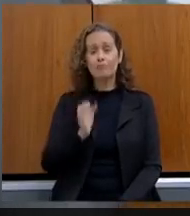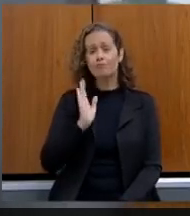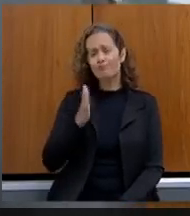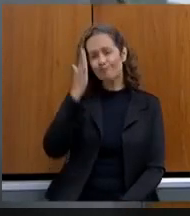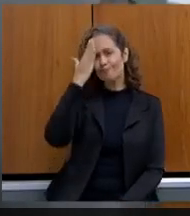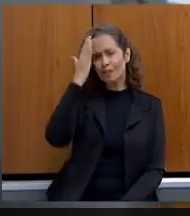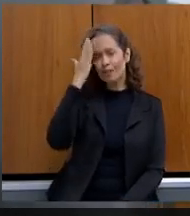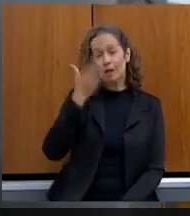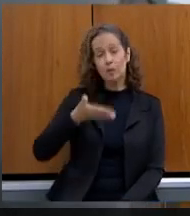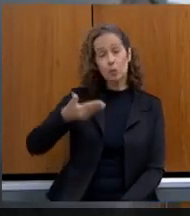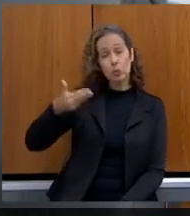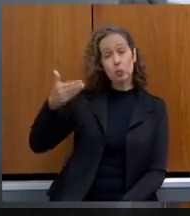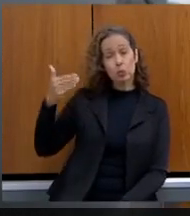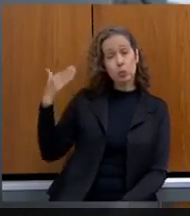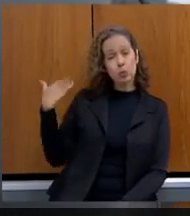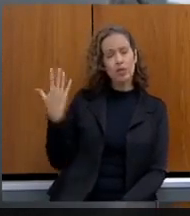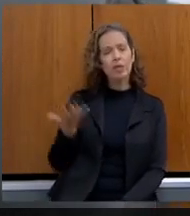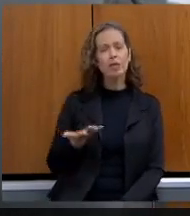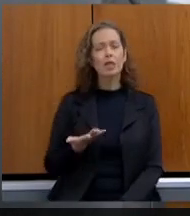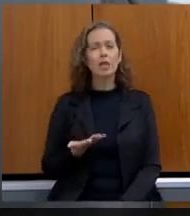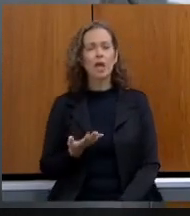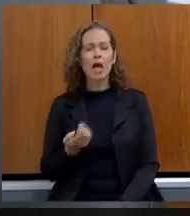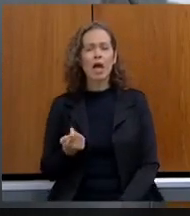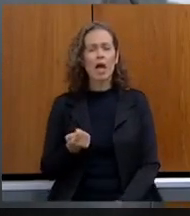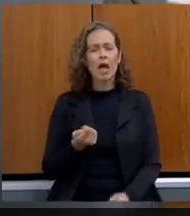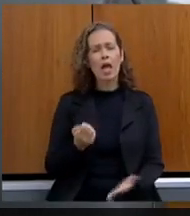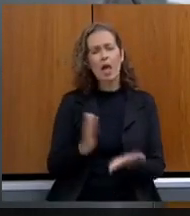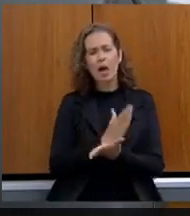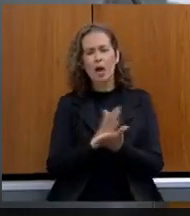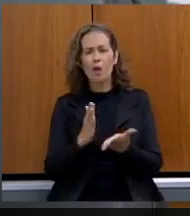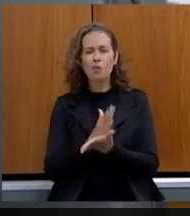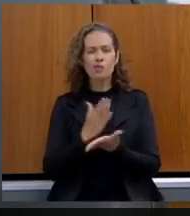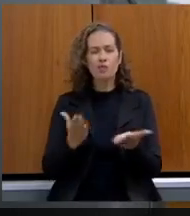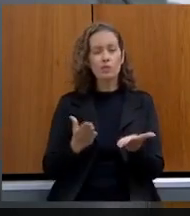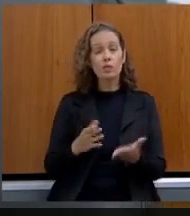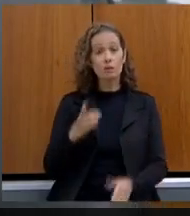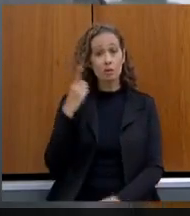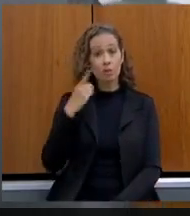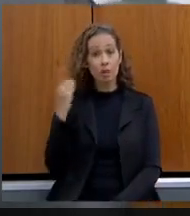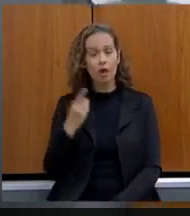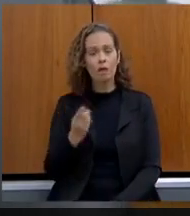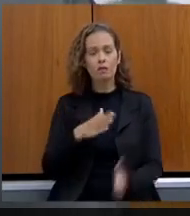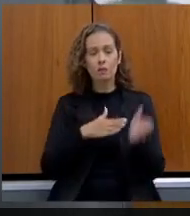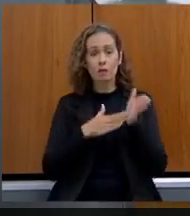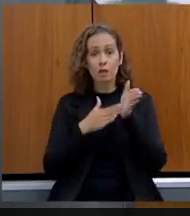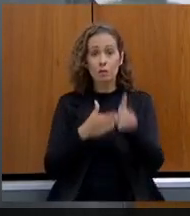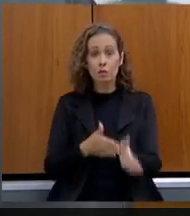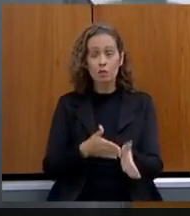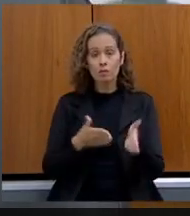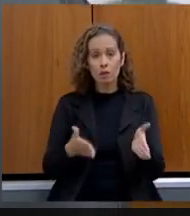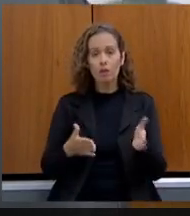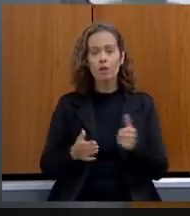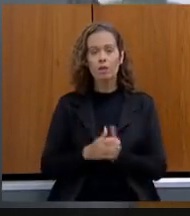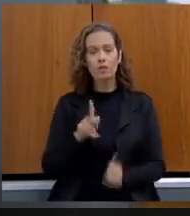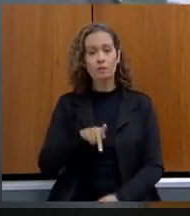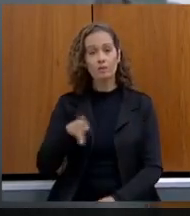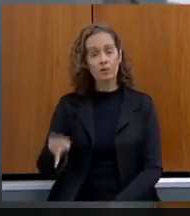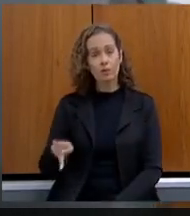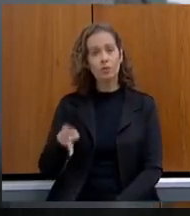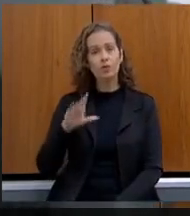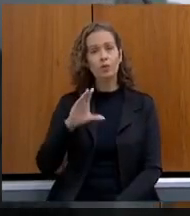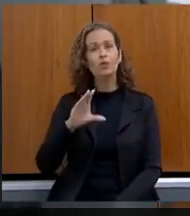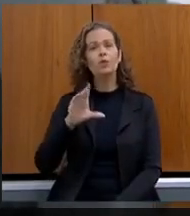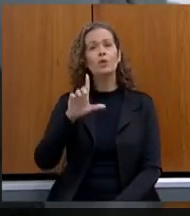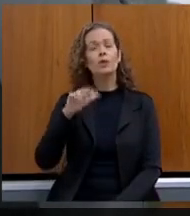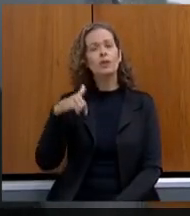há muito tempo como poucos né muitos deputados que aqui que acompanham o professor Cleiton